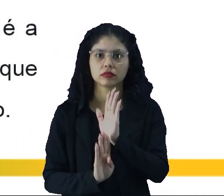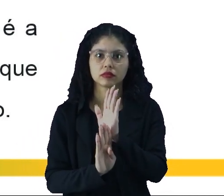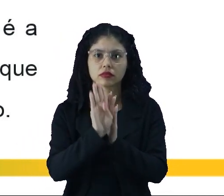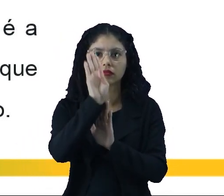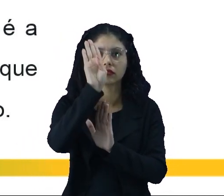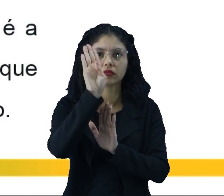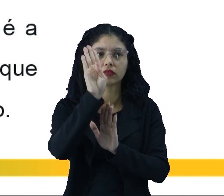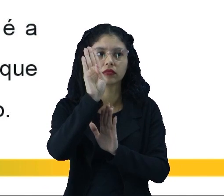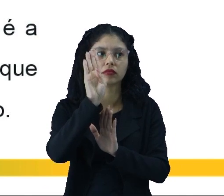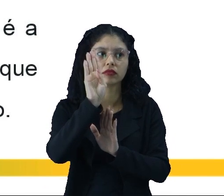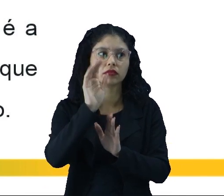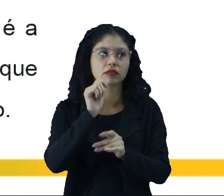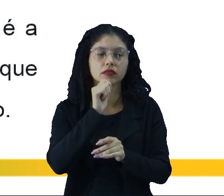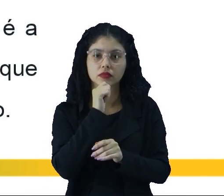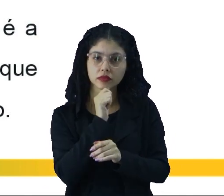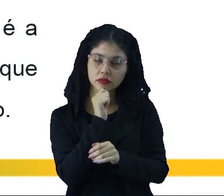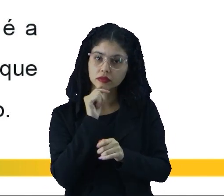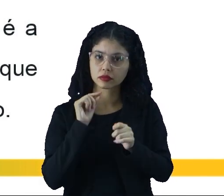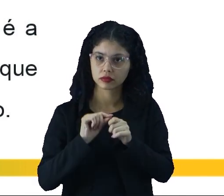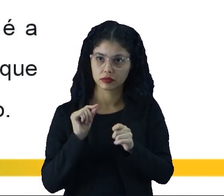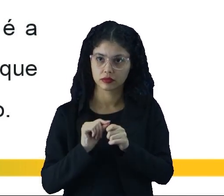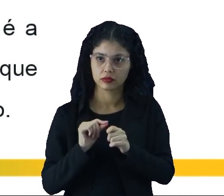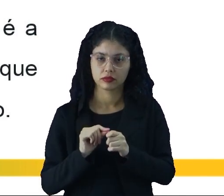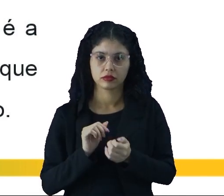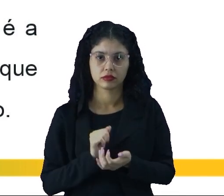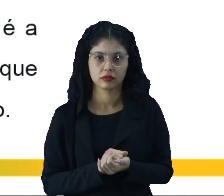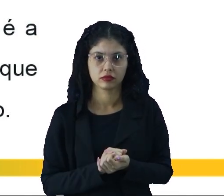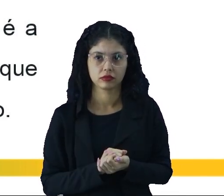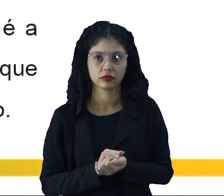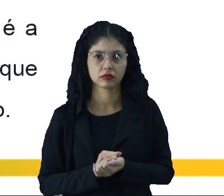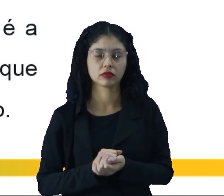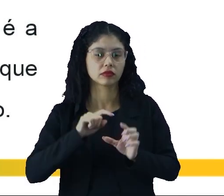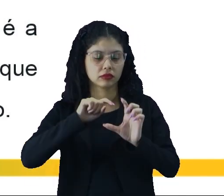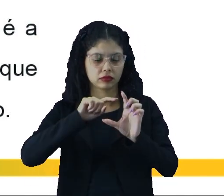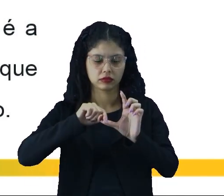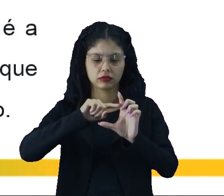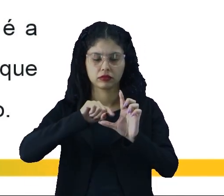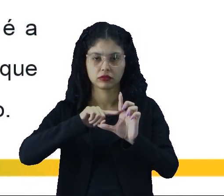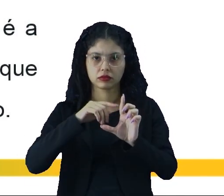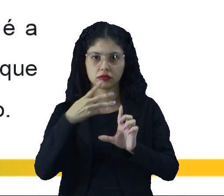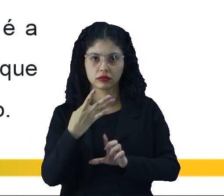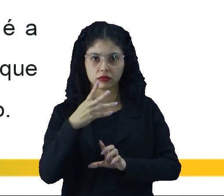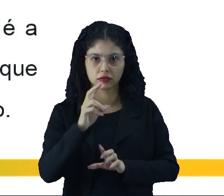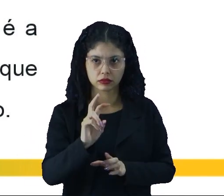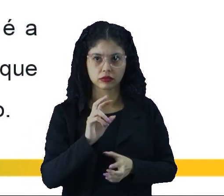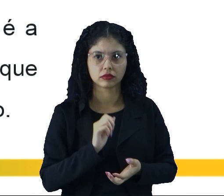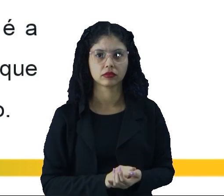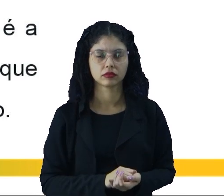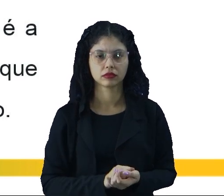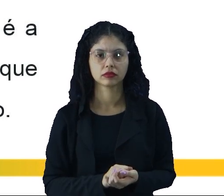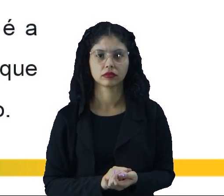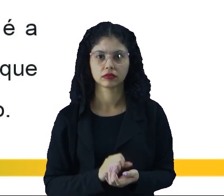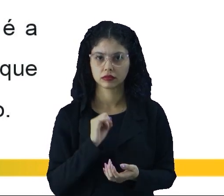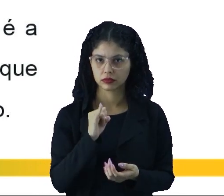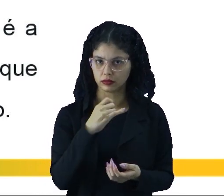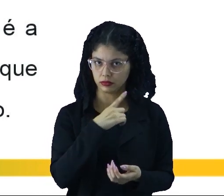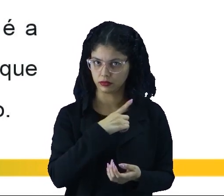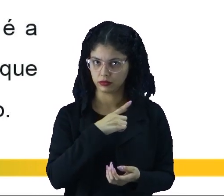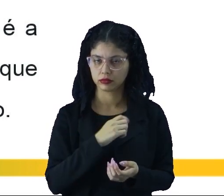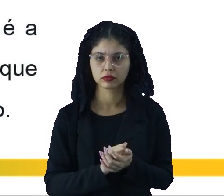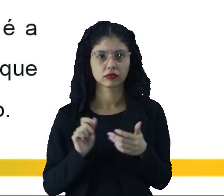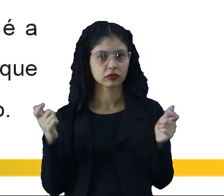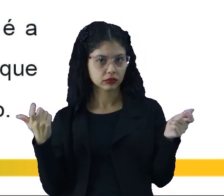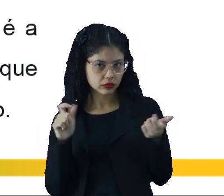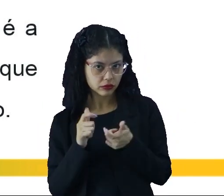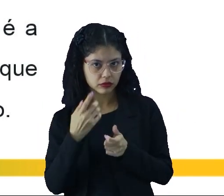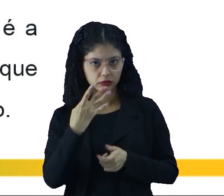o cano que a gente vai colocar para lançar o nosso foguete? Então, o ângulo é de 45 graus. Se a gente colocar um ângulo menor